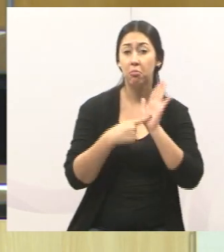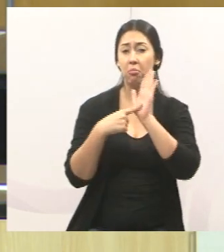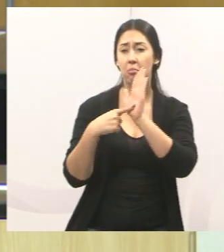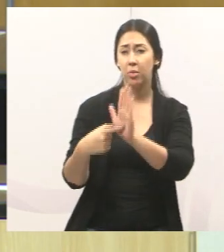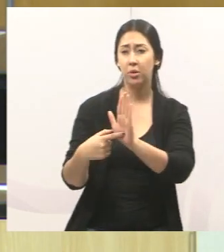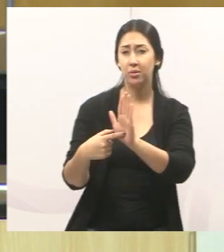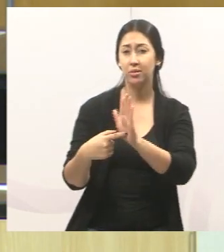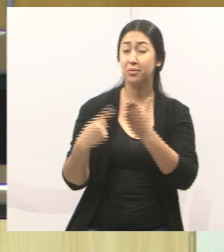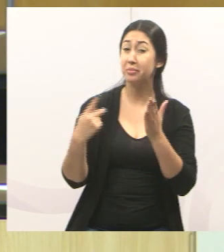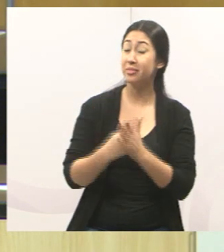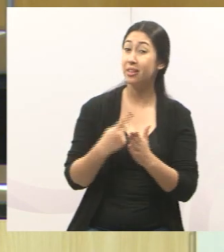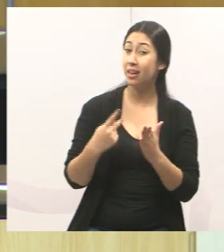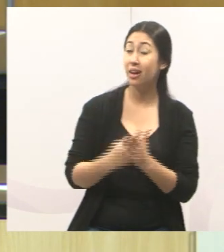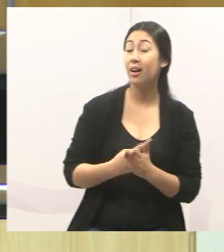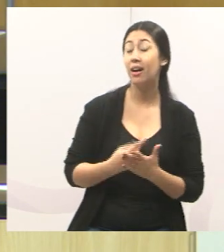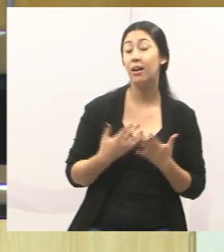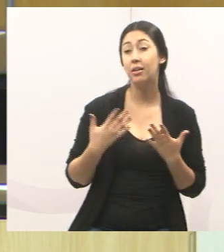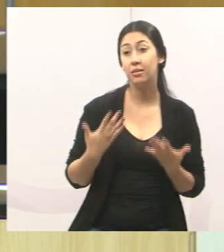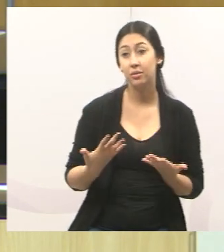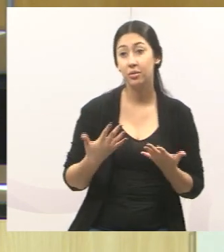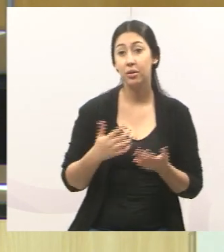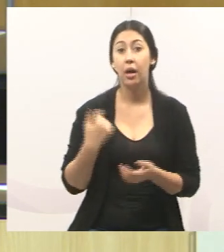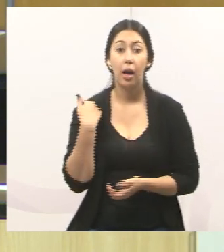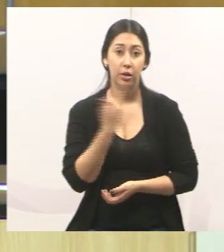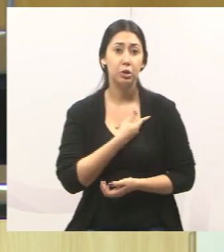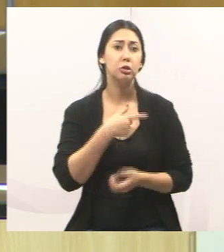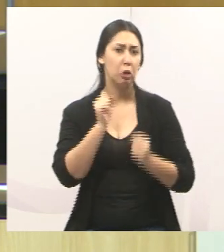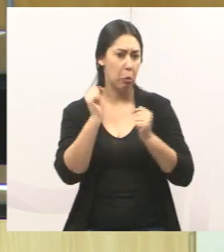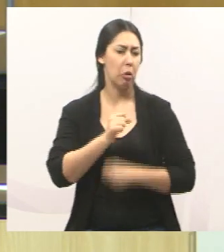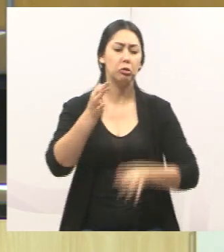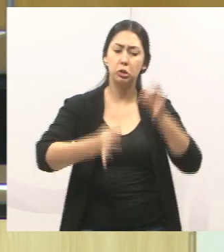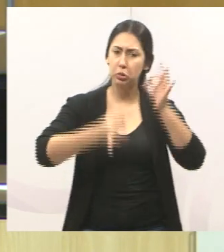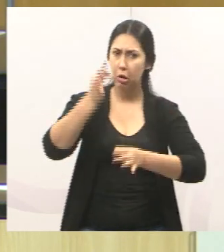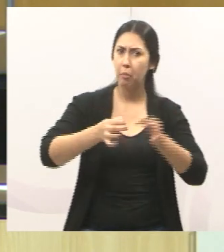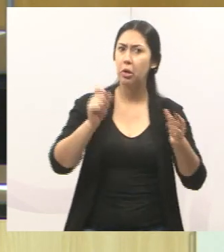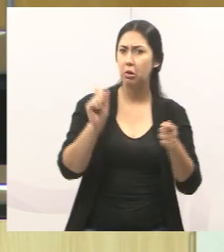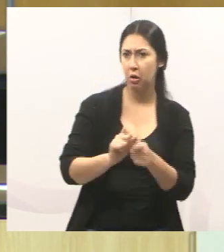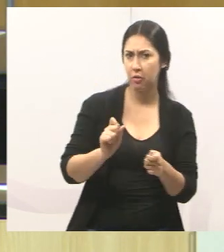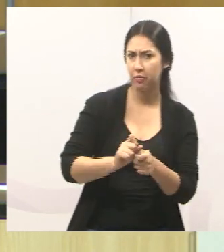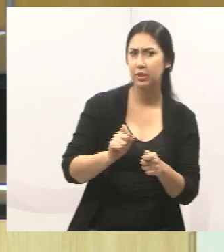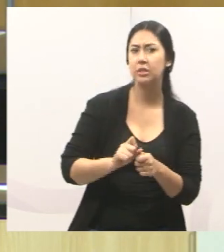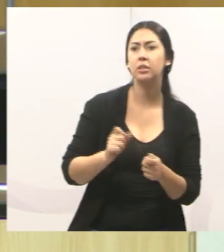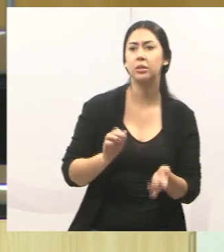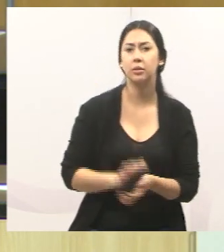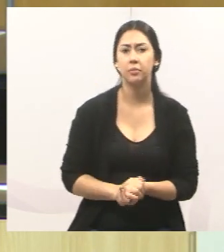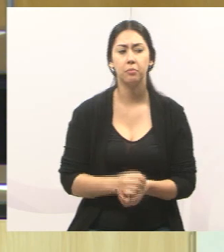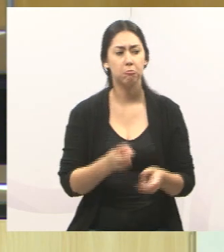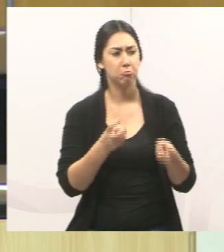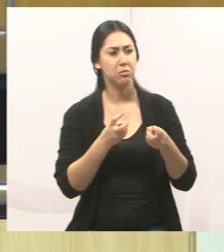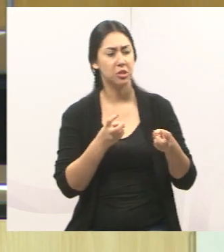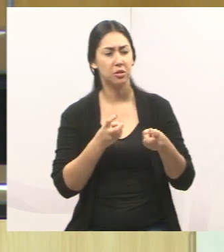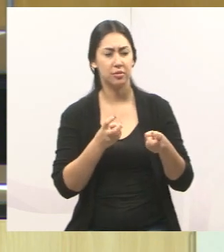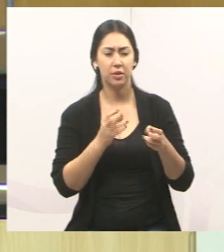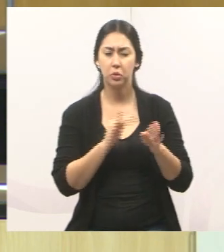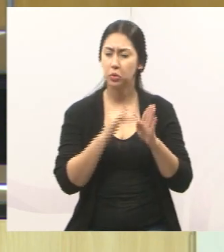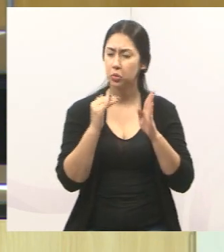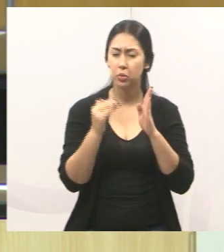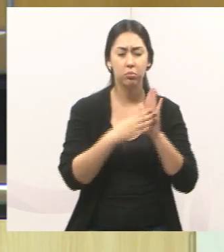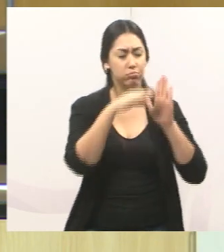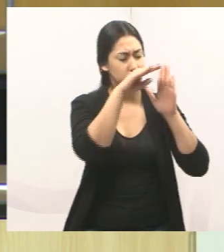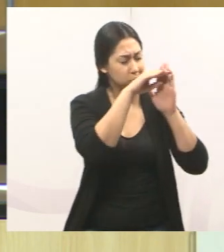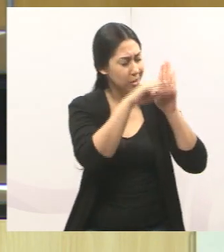indeferimento, devendo a sessão de julgamento ser mantida, eis que convocada em estrita observância ao rito da Lei